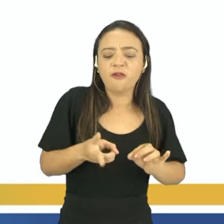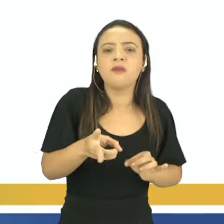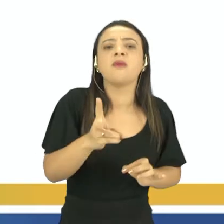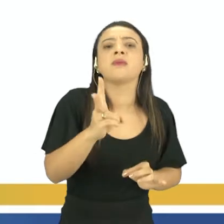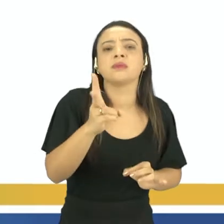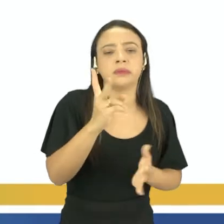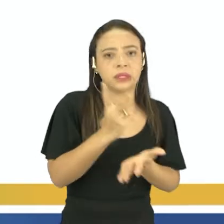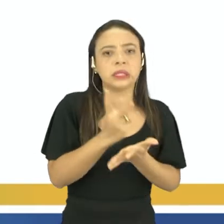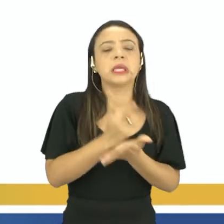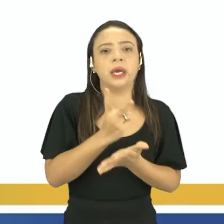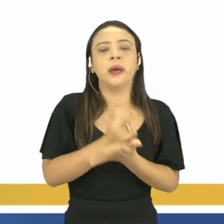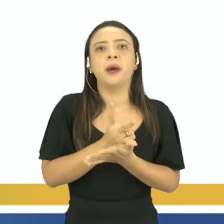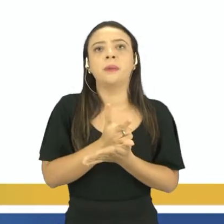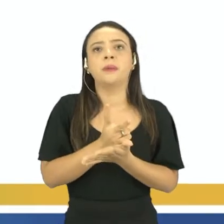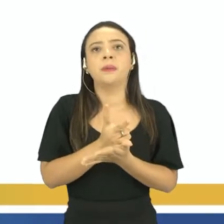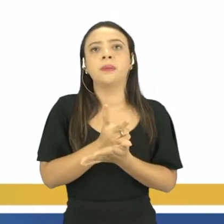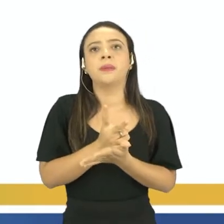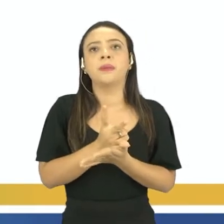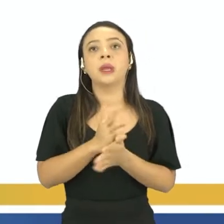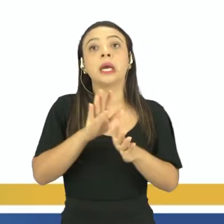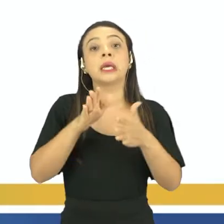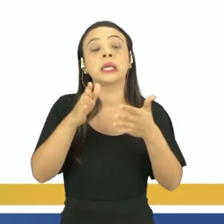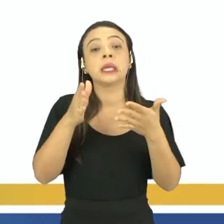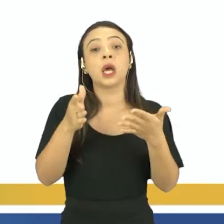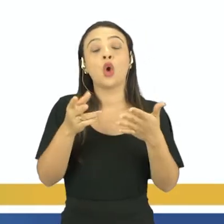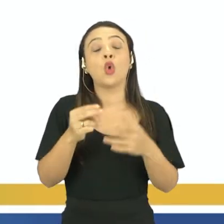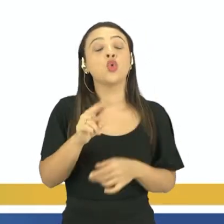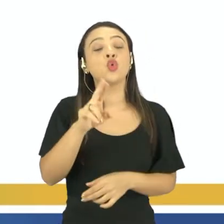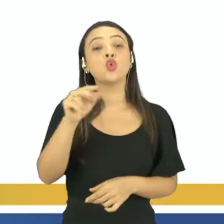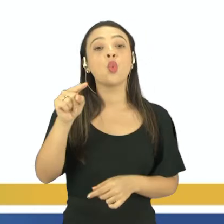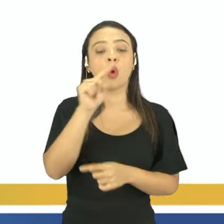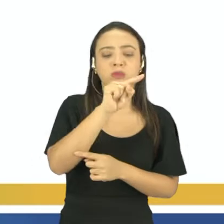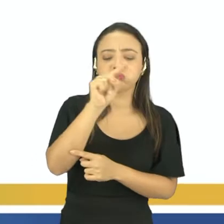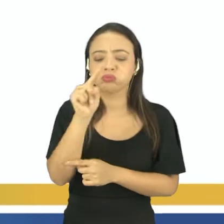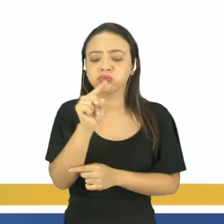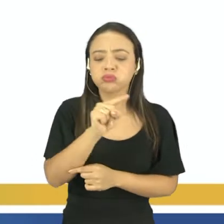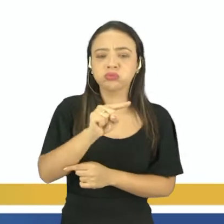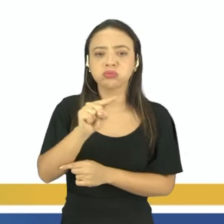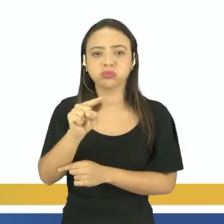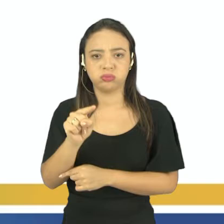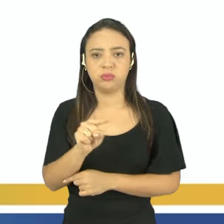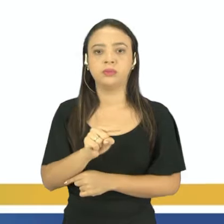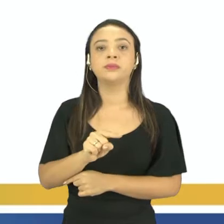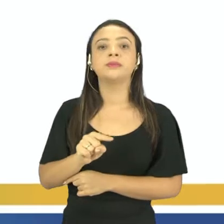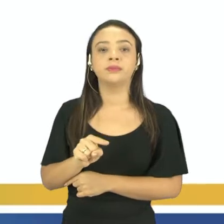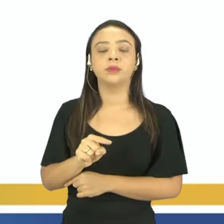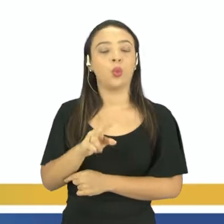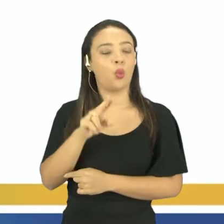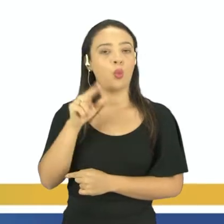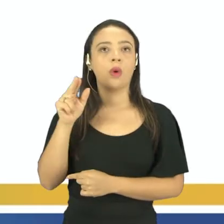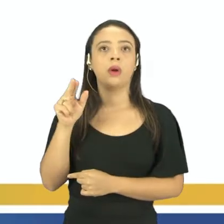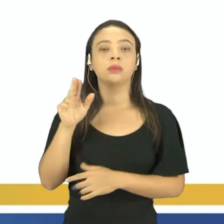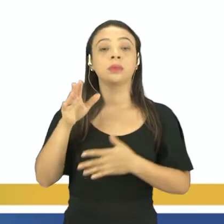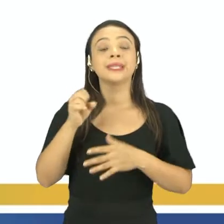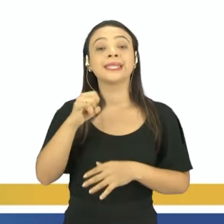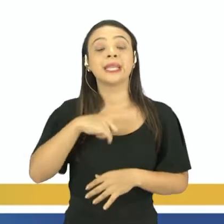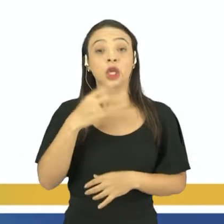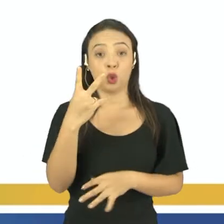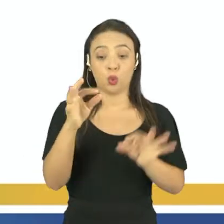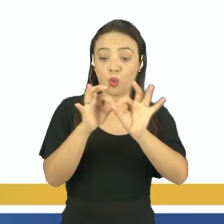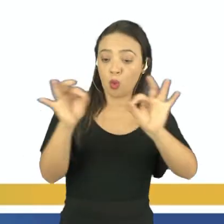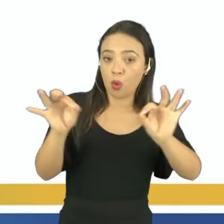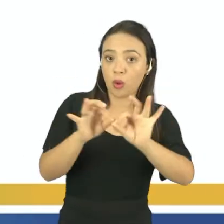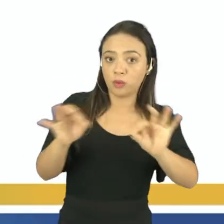duas direções e que, portanto, ela não vai fazer curva alguma, né? Em toda a sua extensão. Quando duas retas são contidas